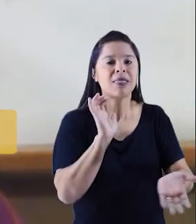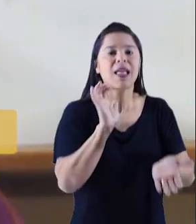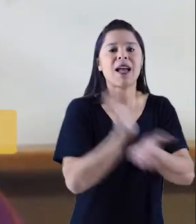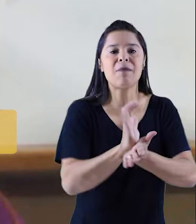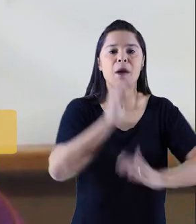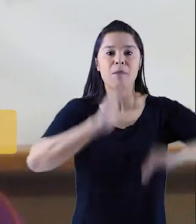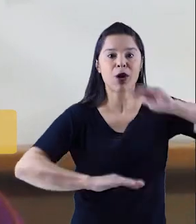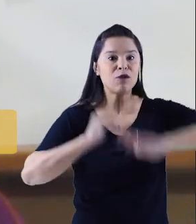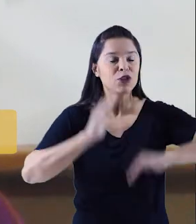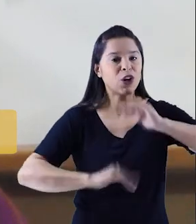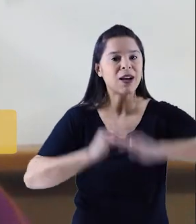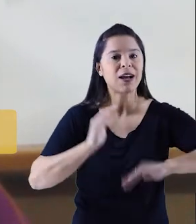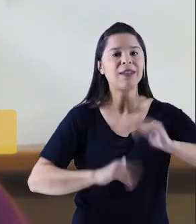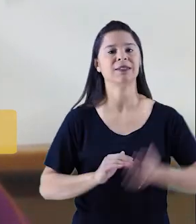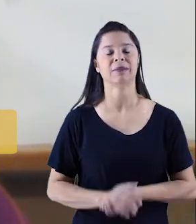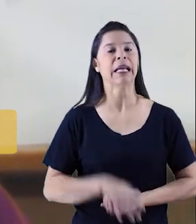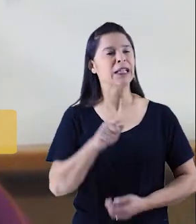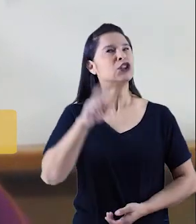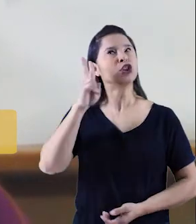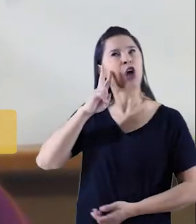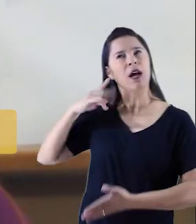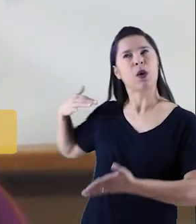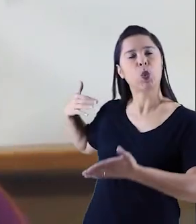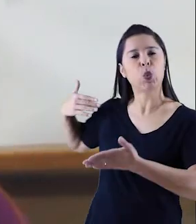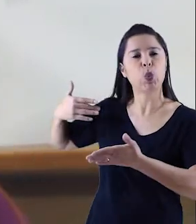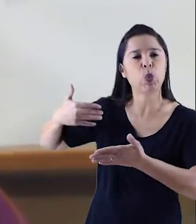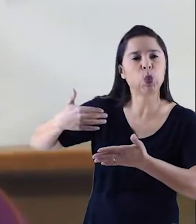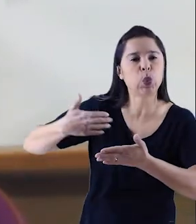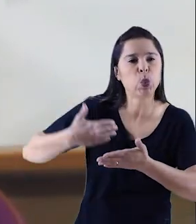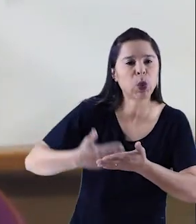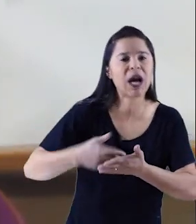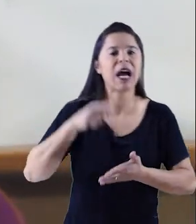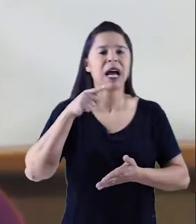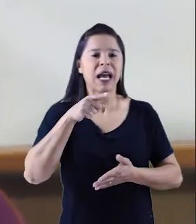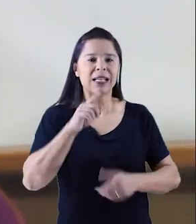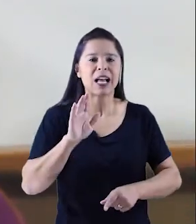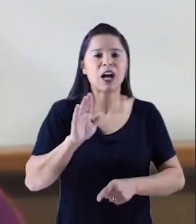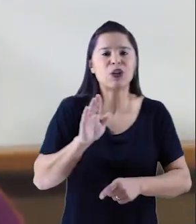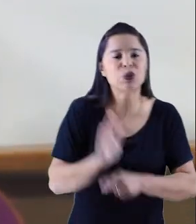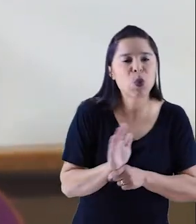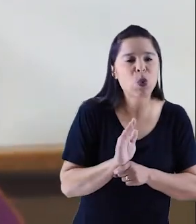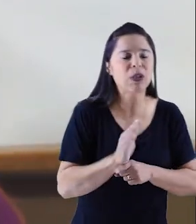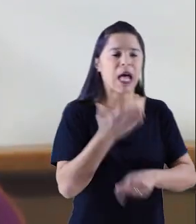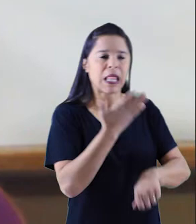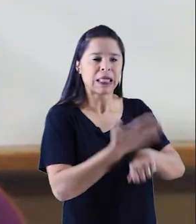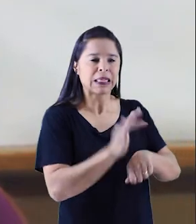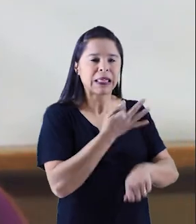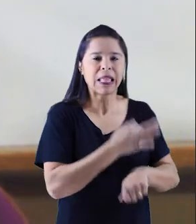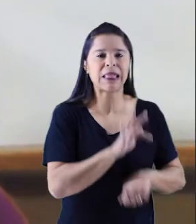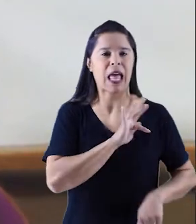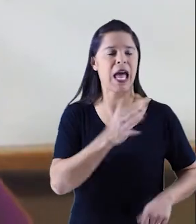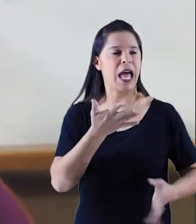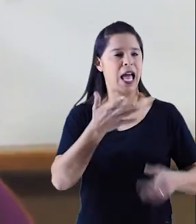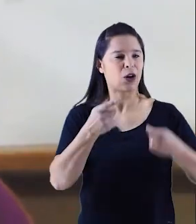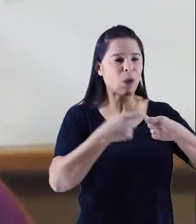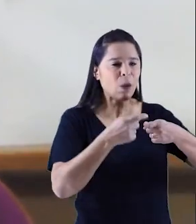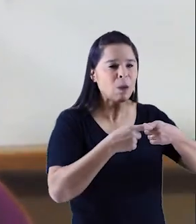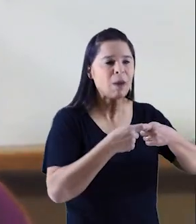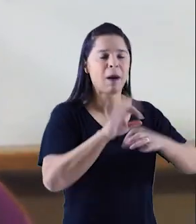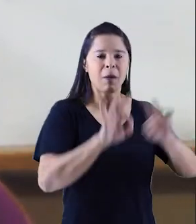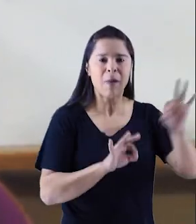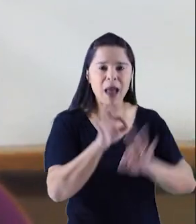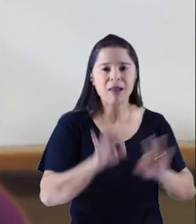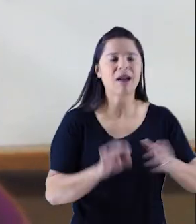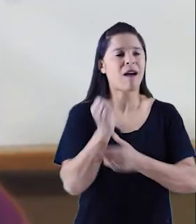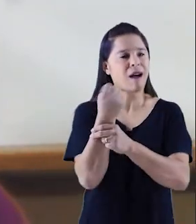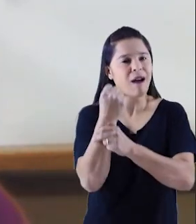né? Locais historicamente esses que são ocupados por técnicos, preparadores, médicos,